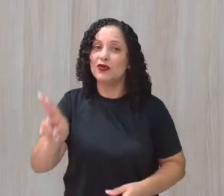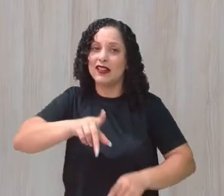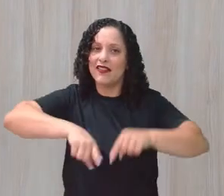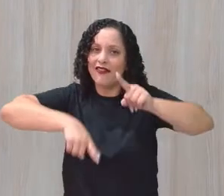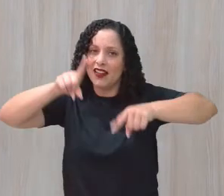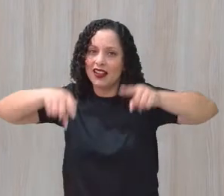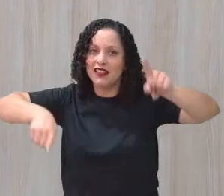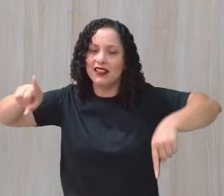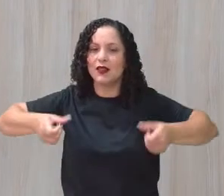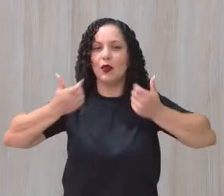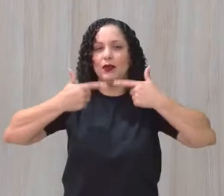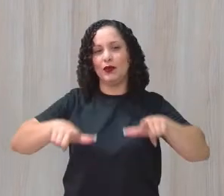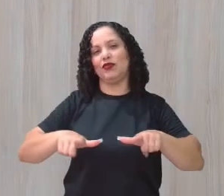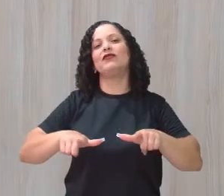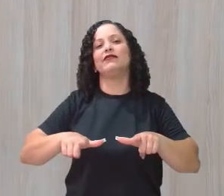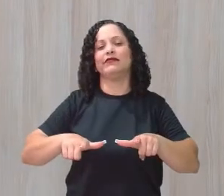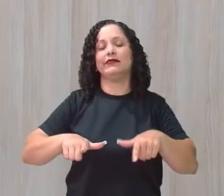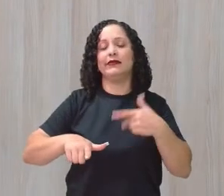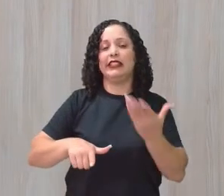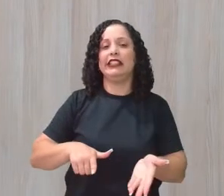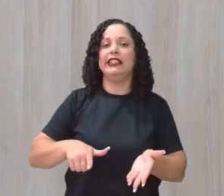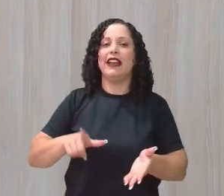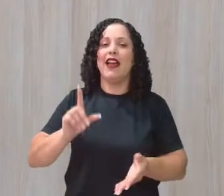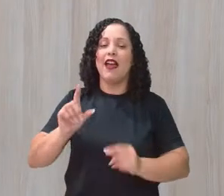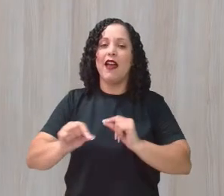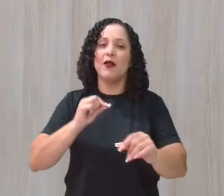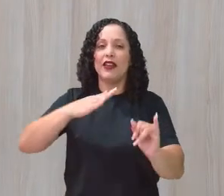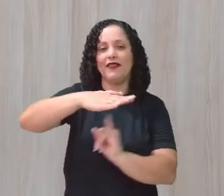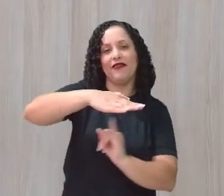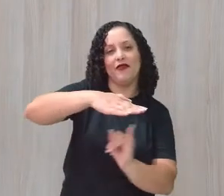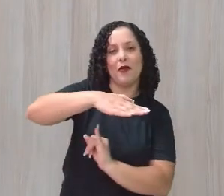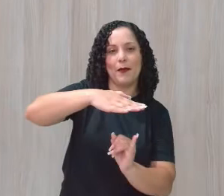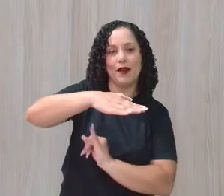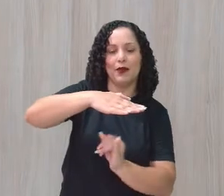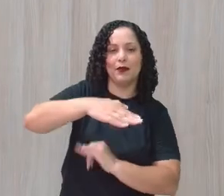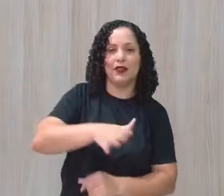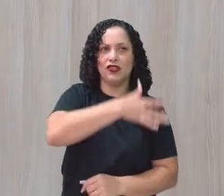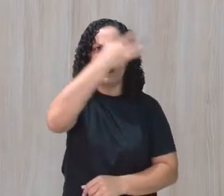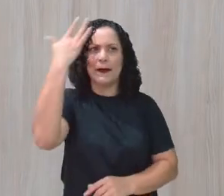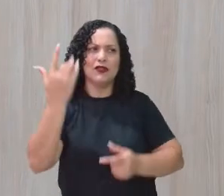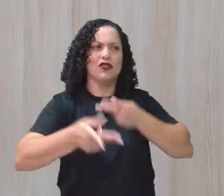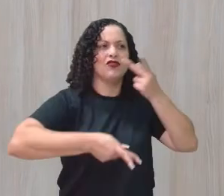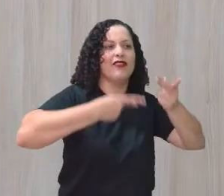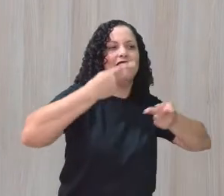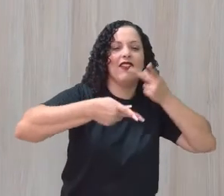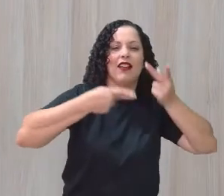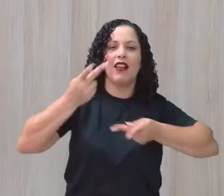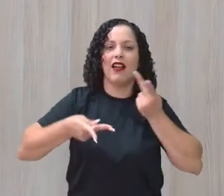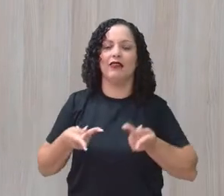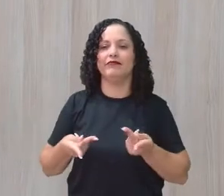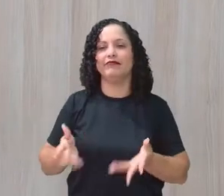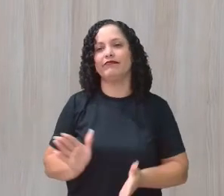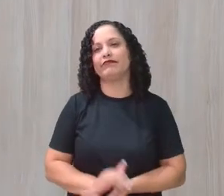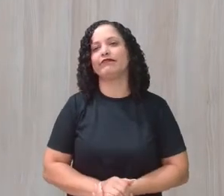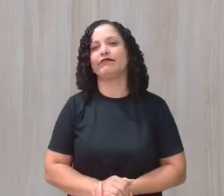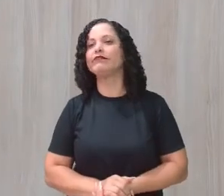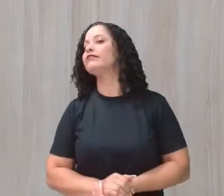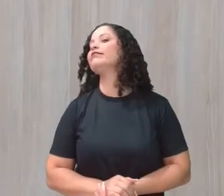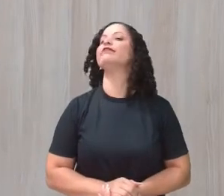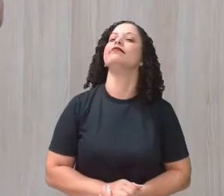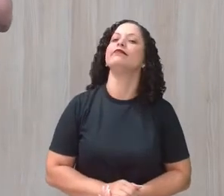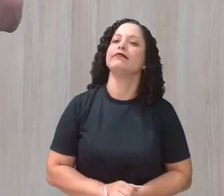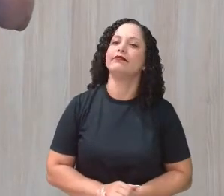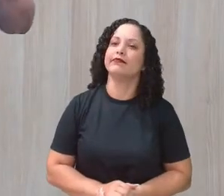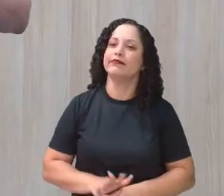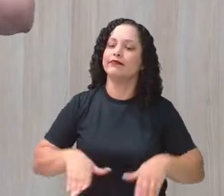variação linguística, né? Também que é falada pelas pessoas, que nem sempre as pessoas estão usando a língua padrão. Isso.